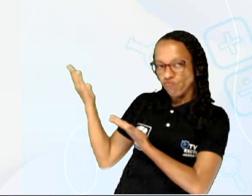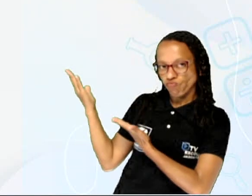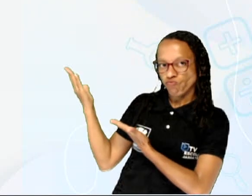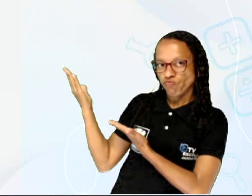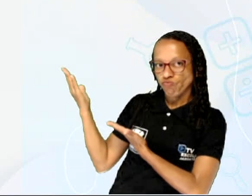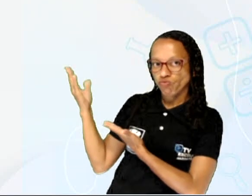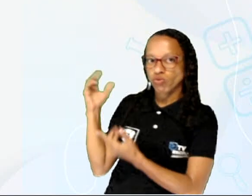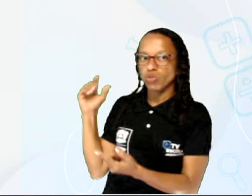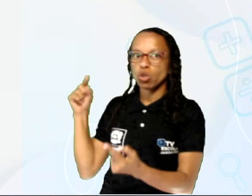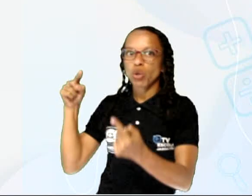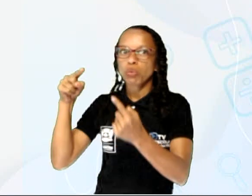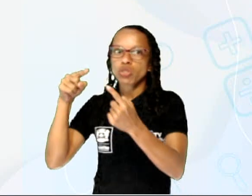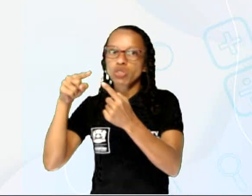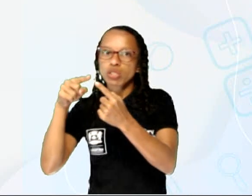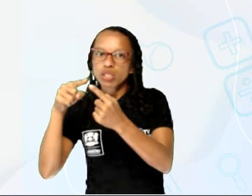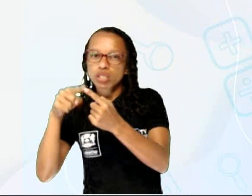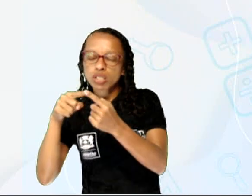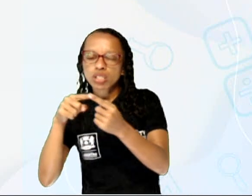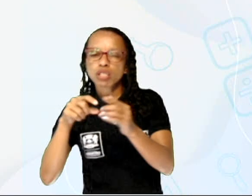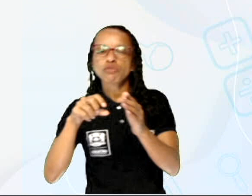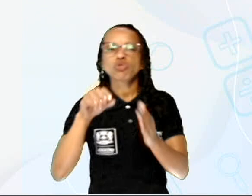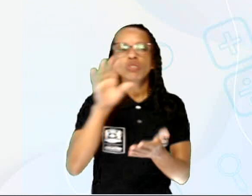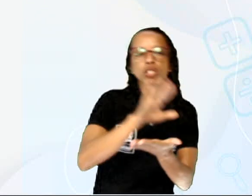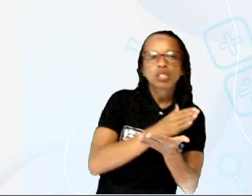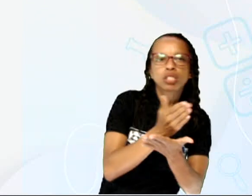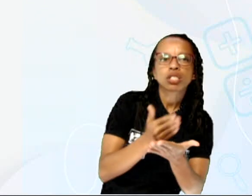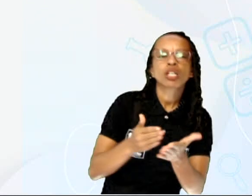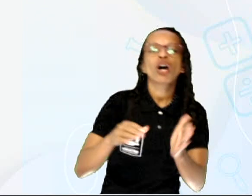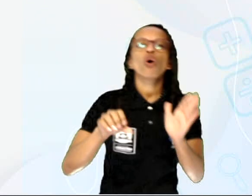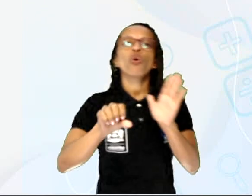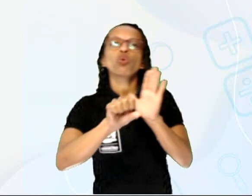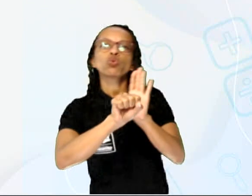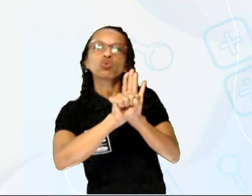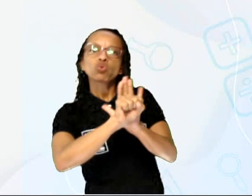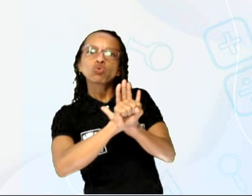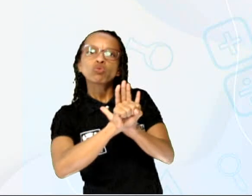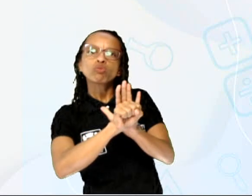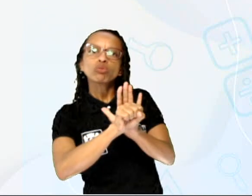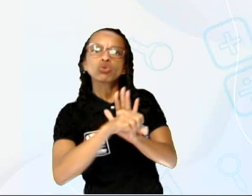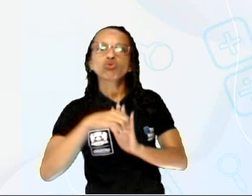símbolos, né, escritos sobre determinadas